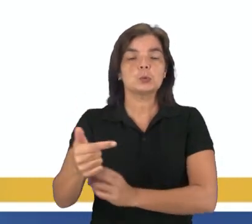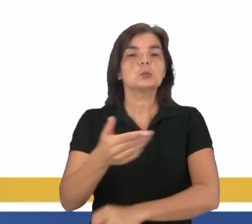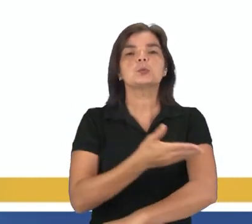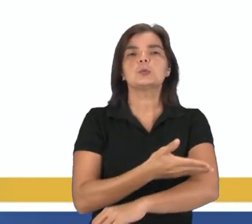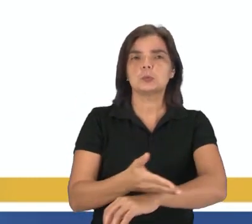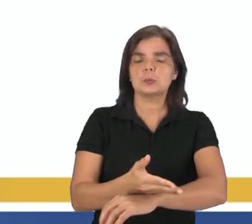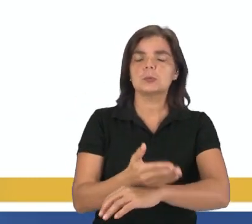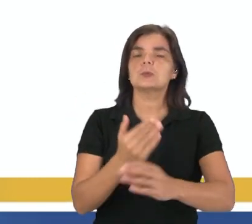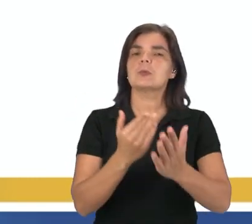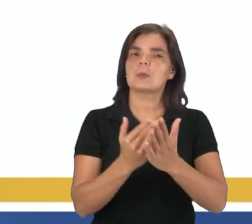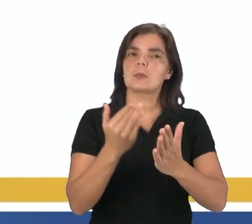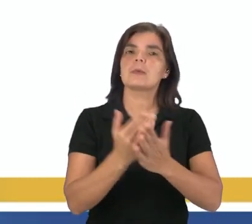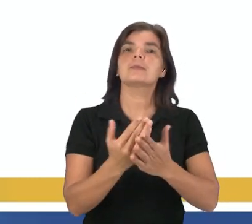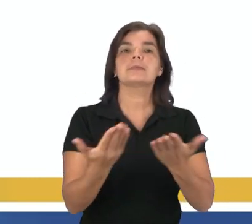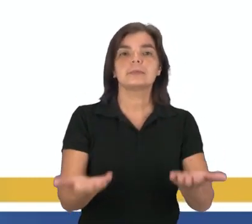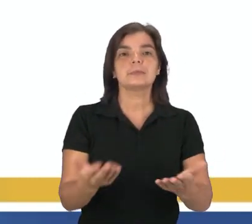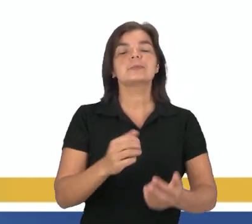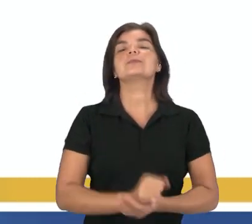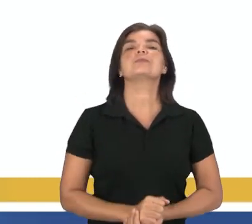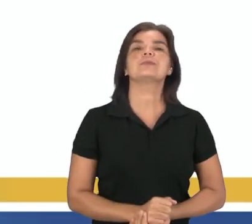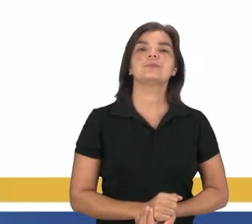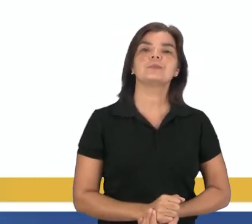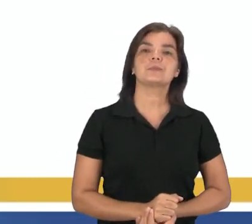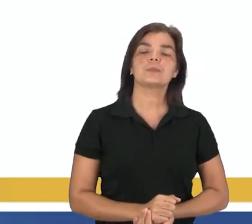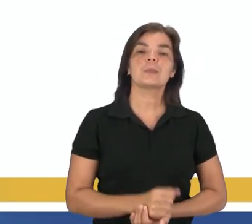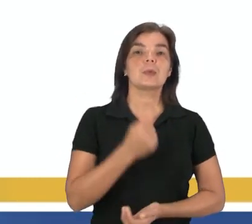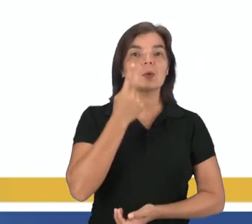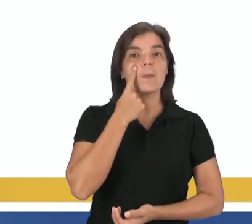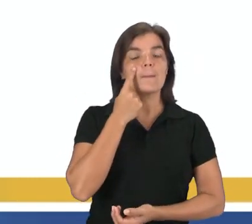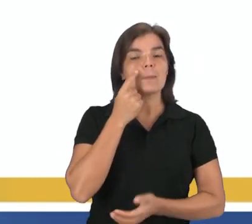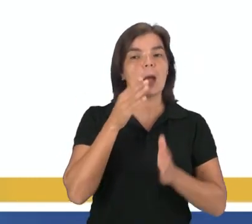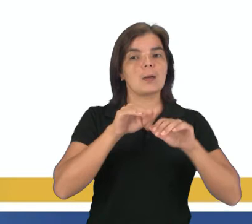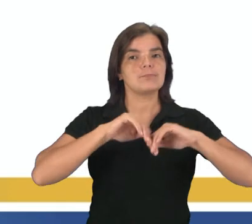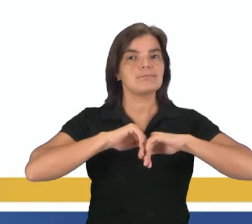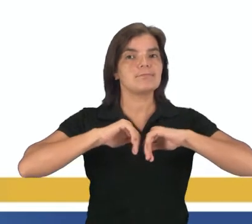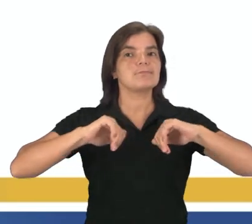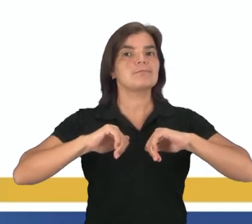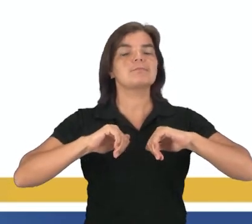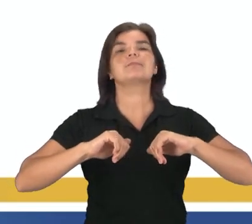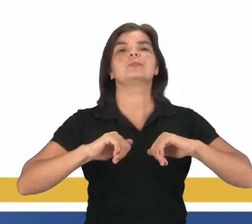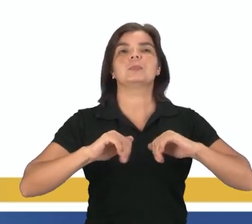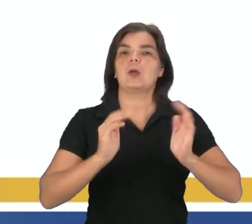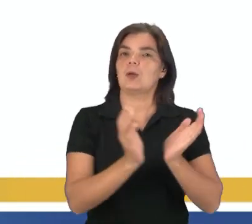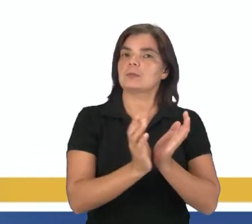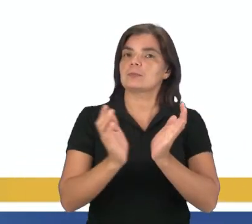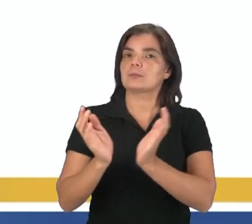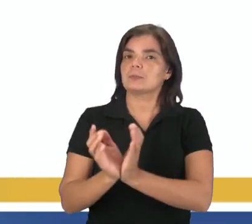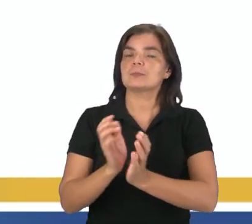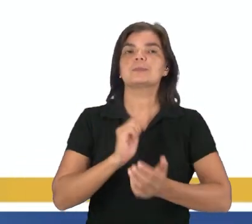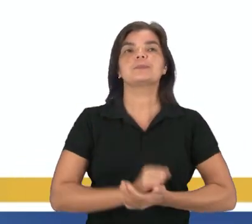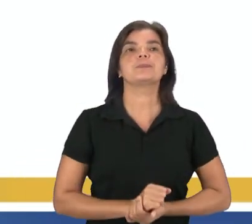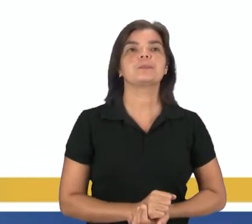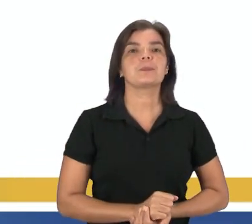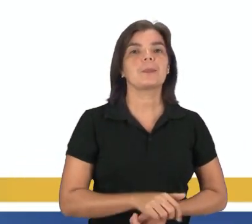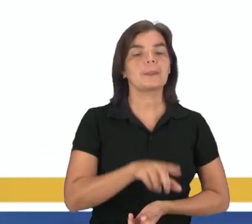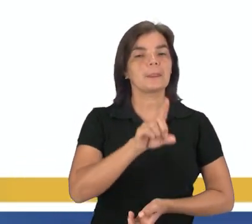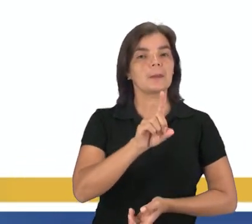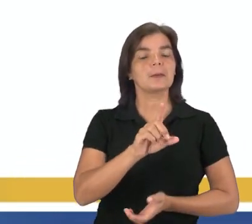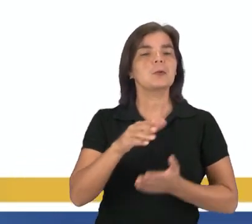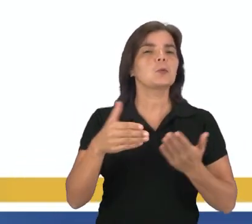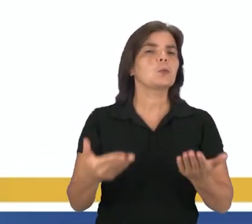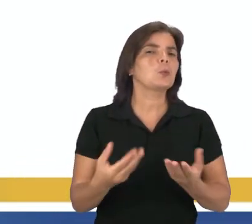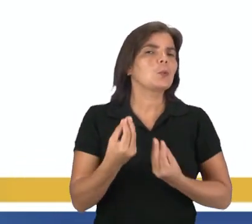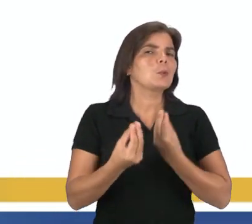costuma dar um espaço, né, entre uma classe e outra para separar as classes. Na letra